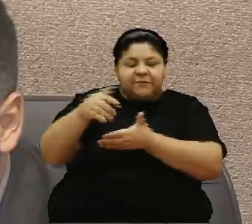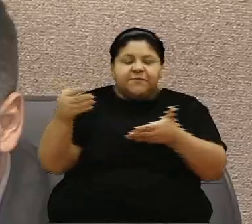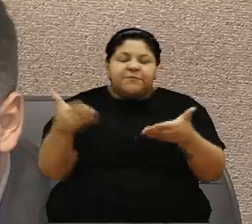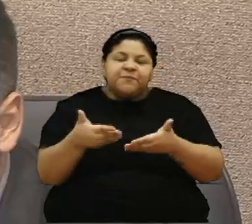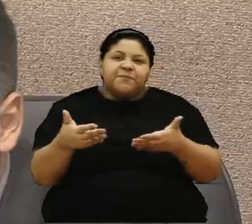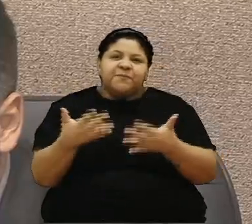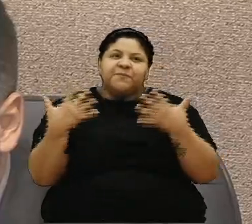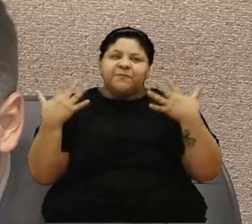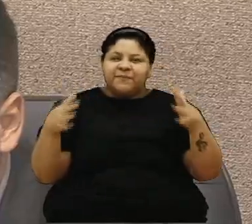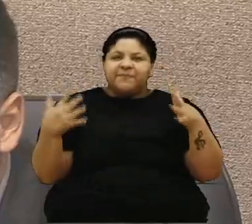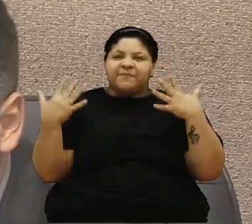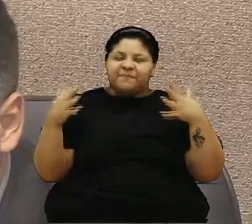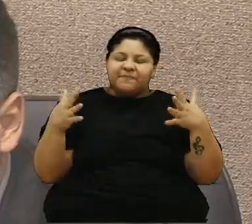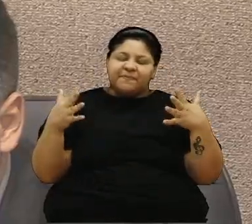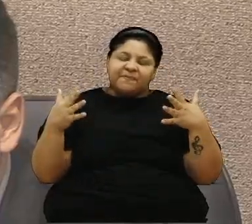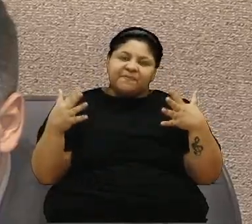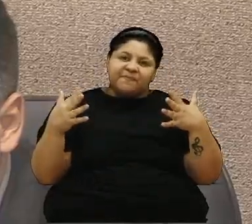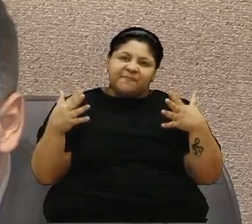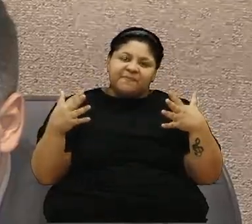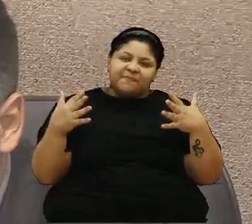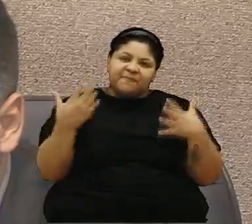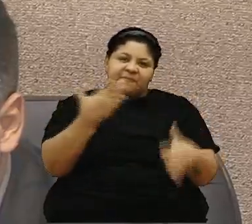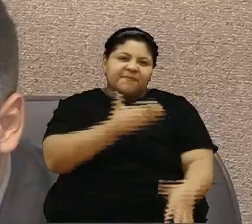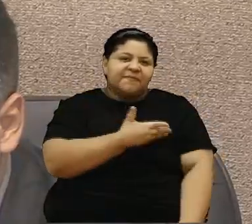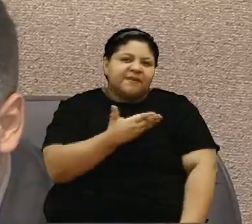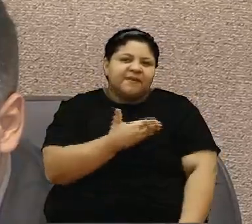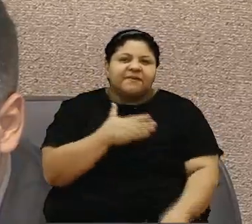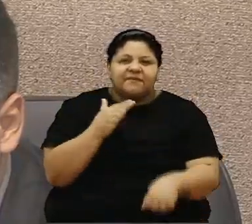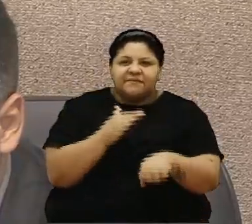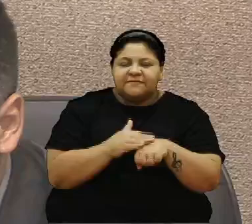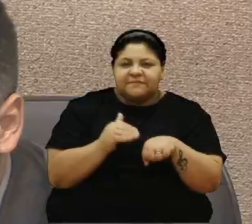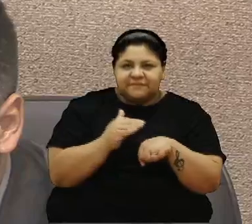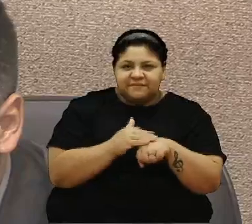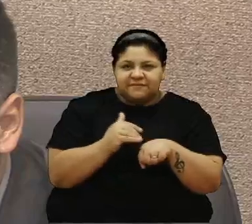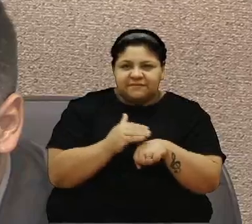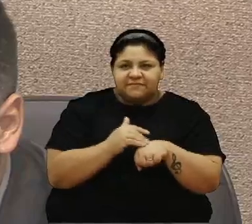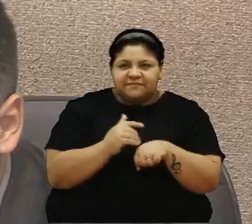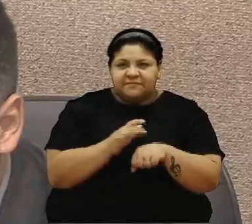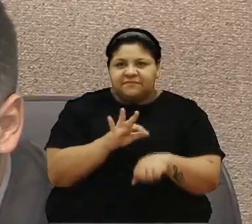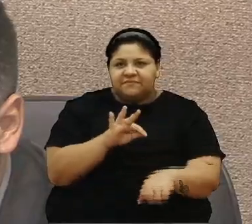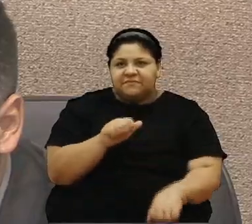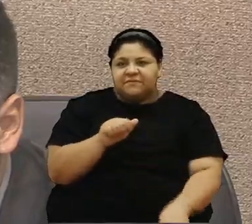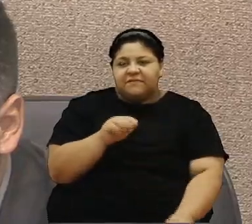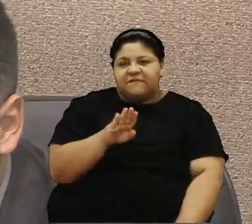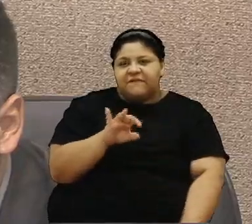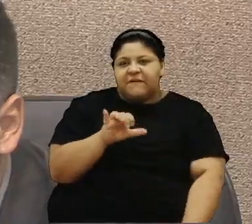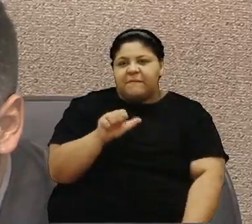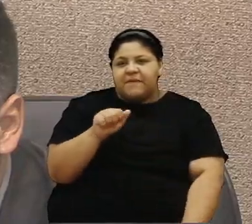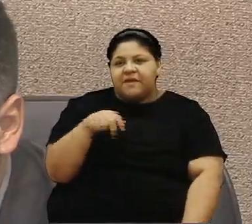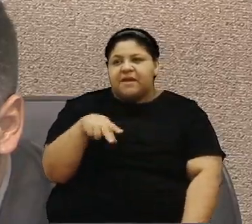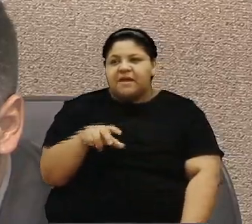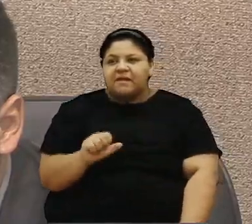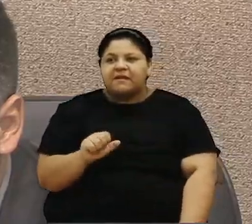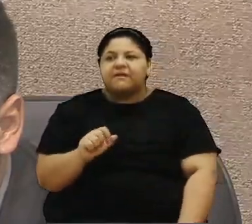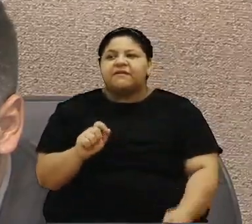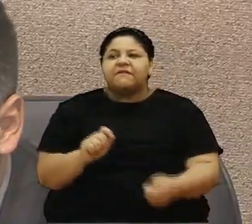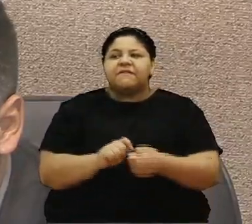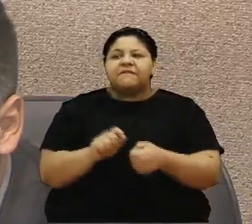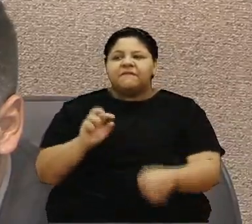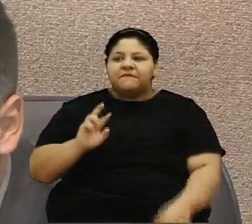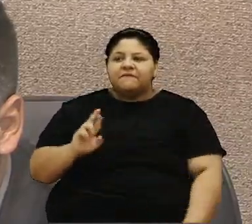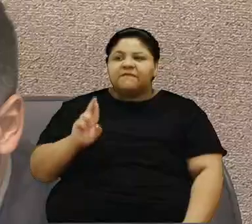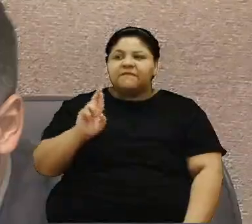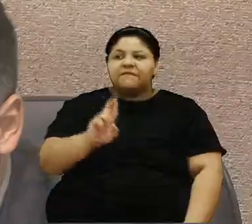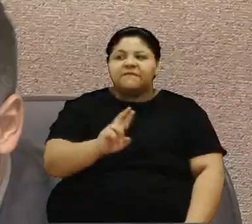fazer um voto de congratulações a uma amiga muito querida, que é a Fabiane Cervelin. E aí faço, em nome da Fábio e